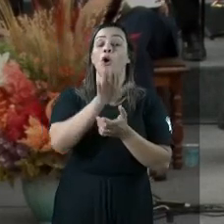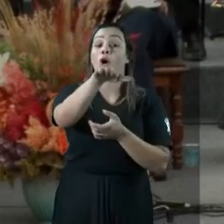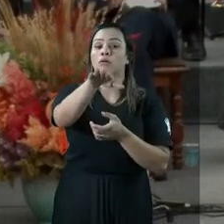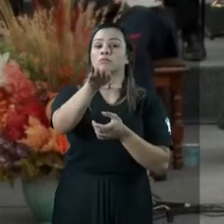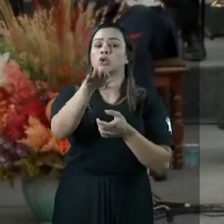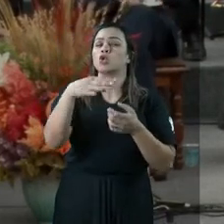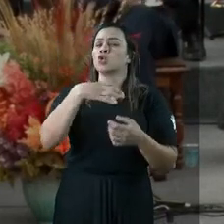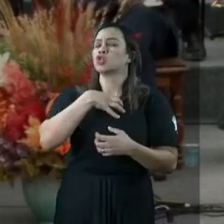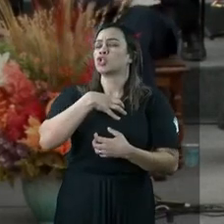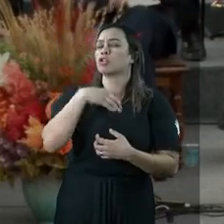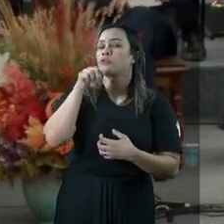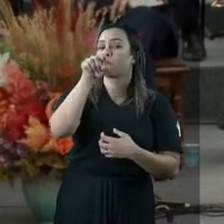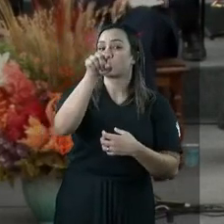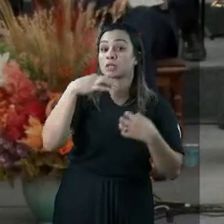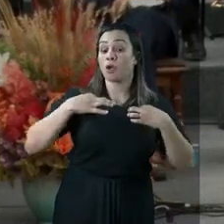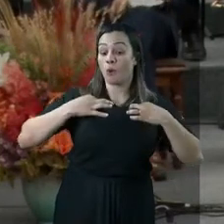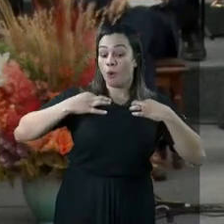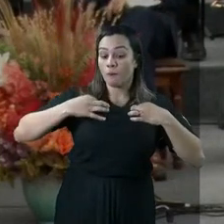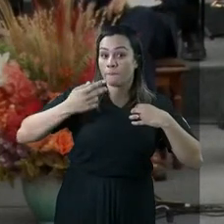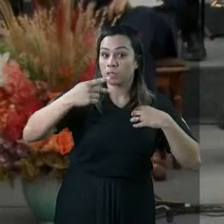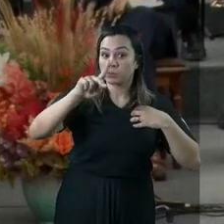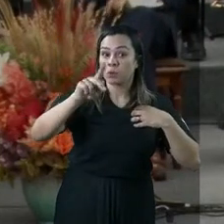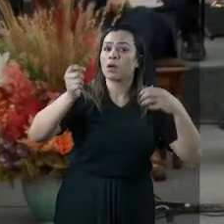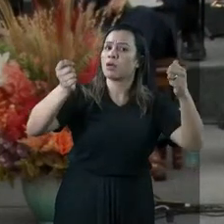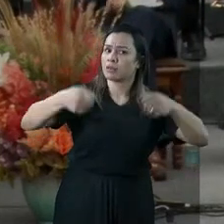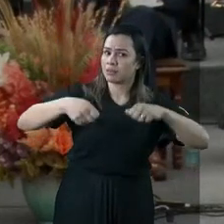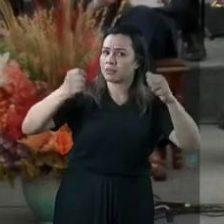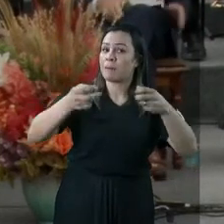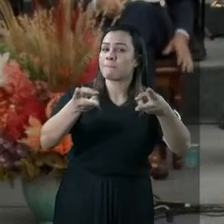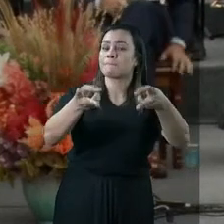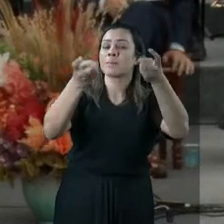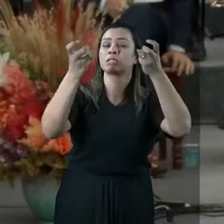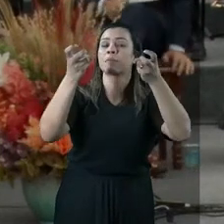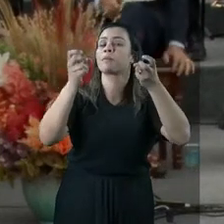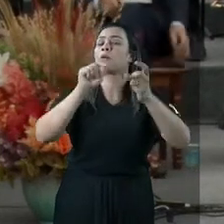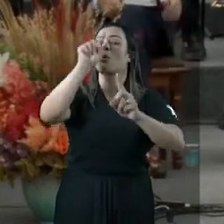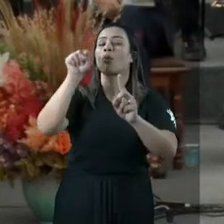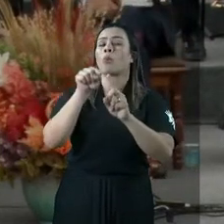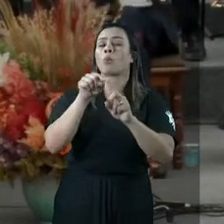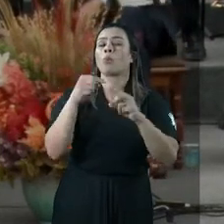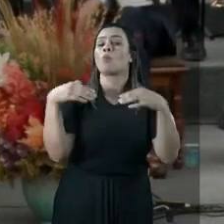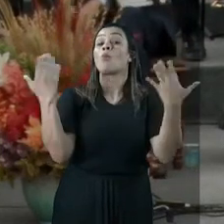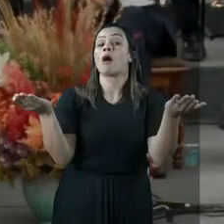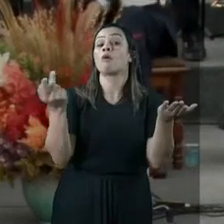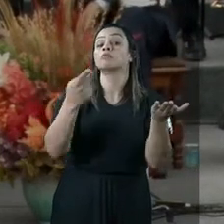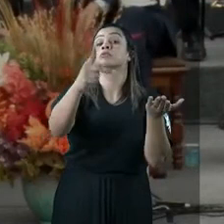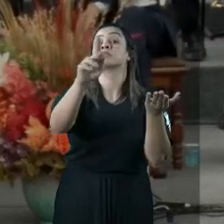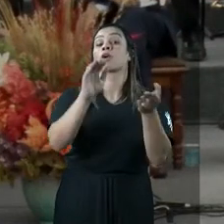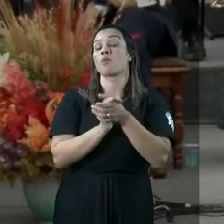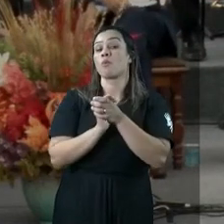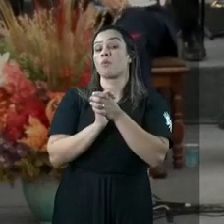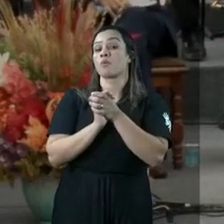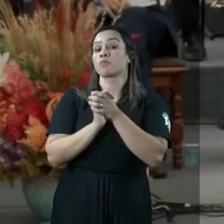culto, revela qual é a sua intenção no lugar de culto. Cadê a coroa, Davi? Aqui a minha coroa não rege. Quem é